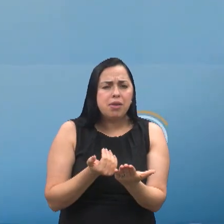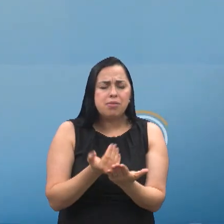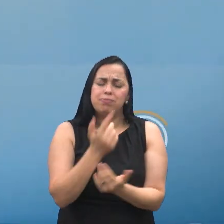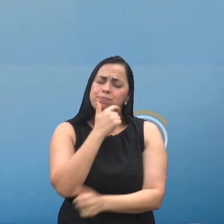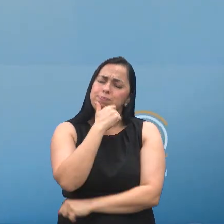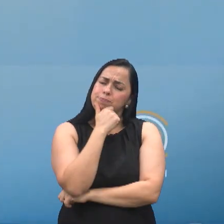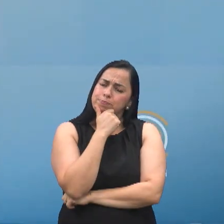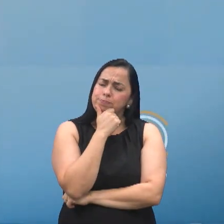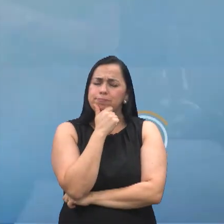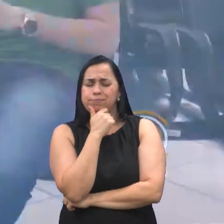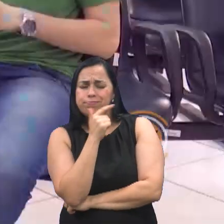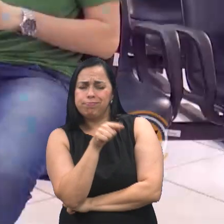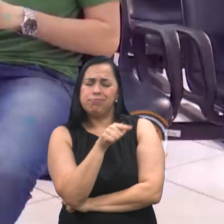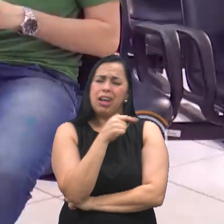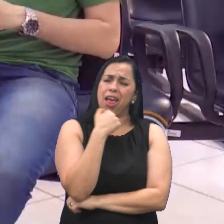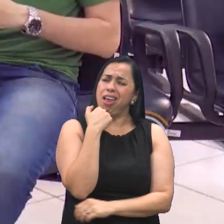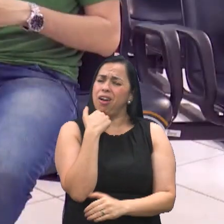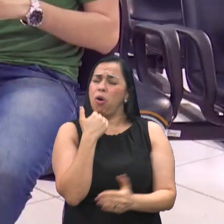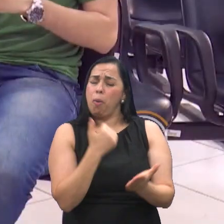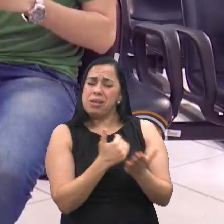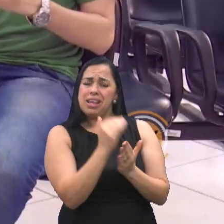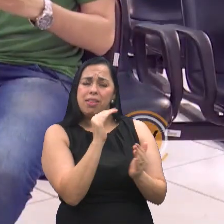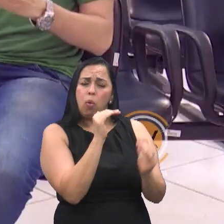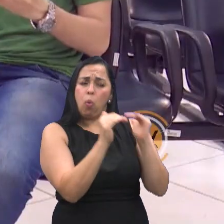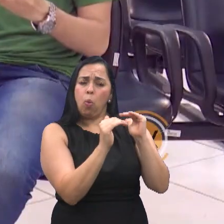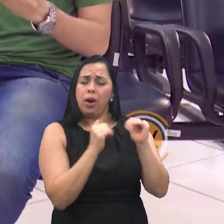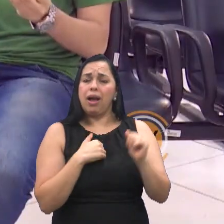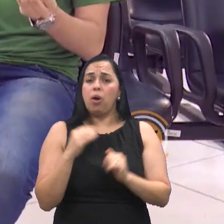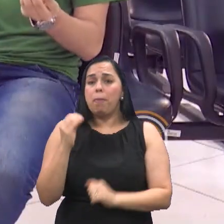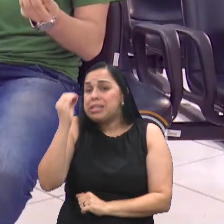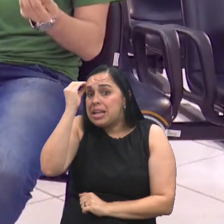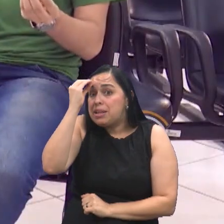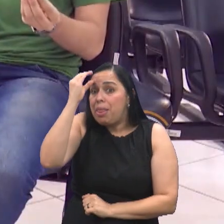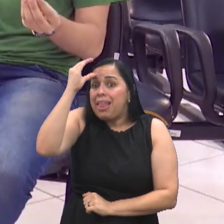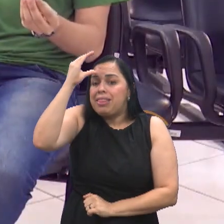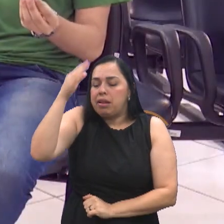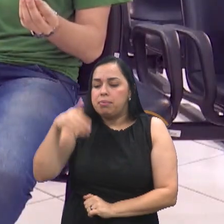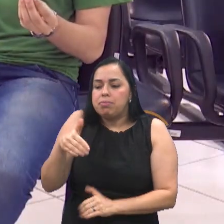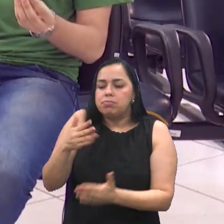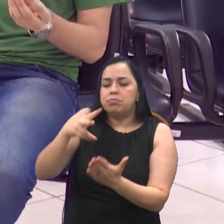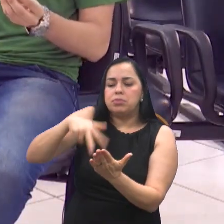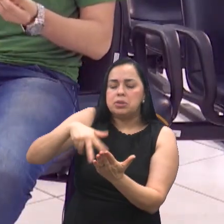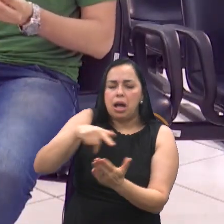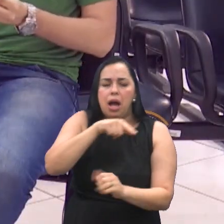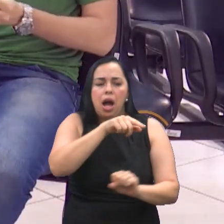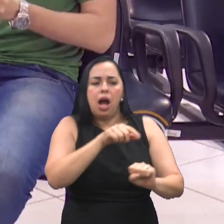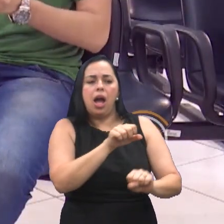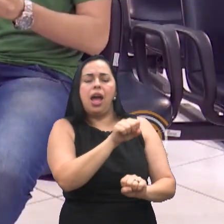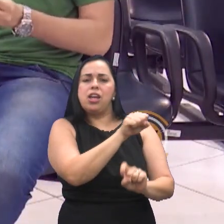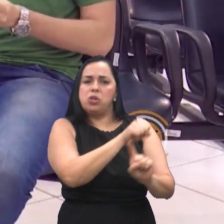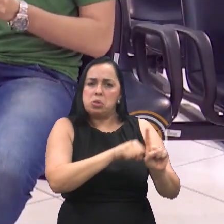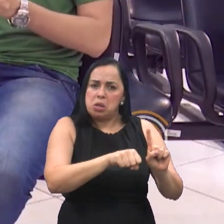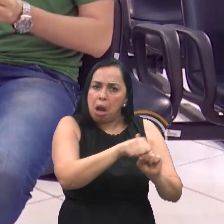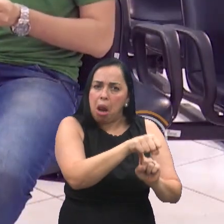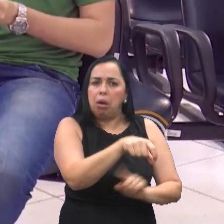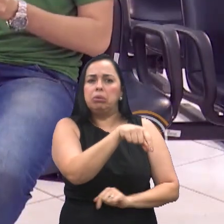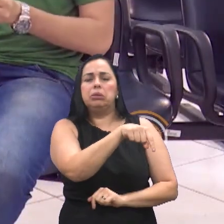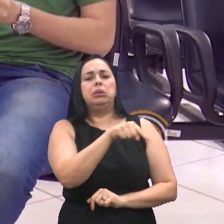isso, não é bem isso, né? E eu comecei a falar, pô, então o PSOL é socialista, e eu não